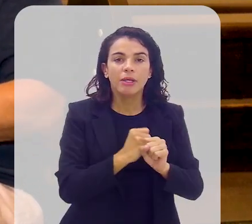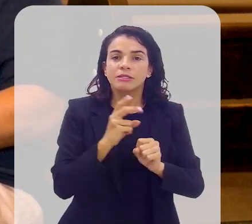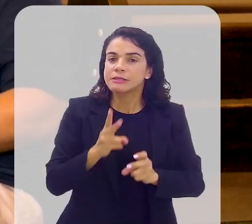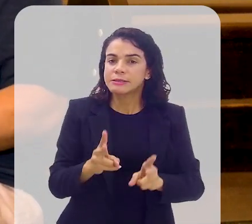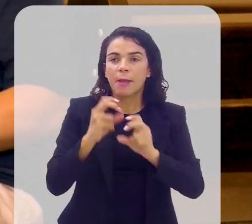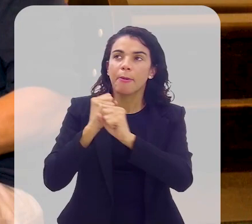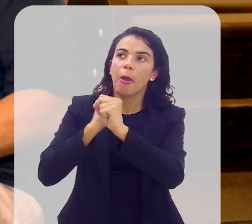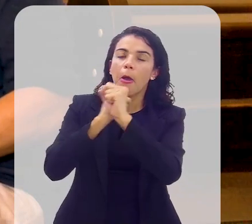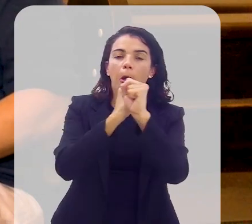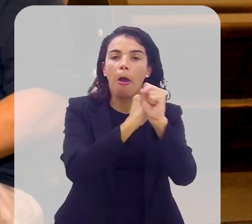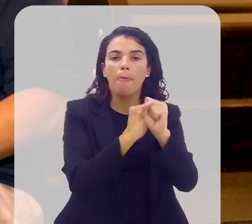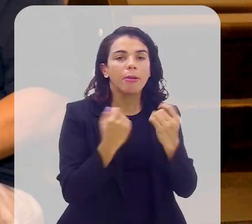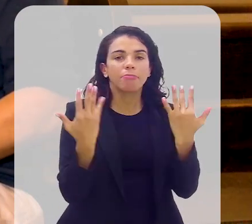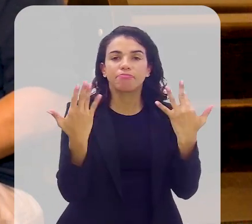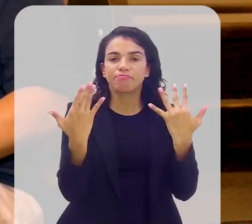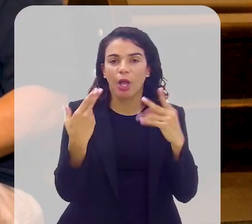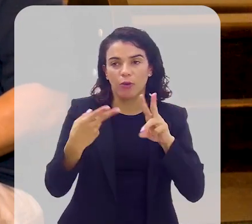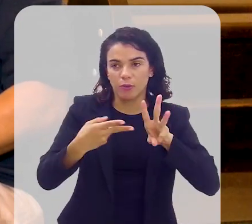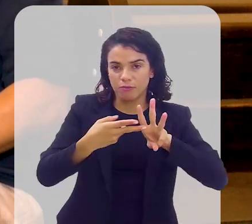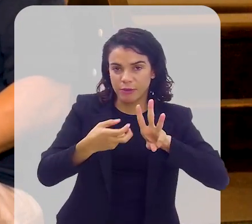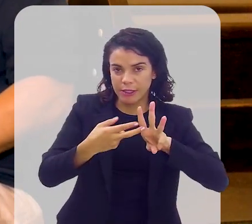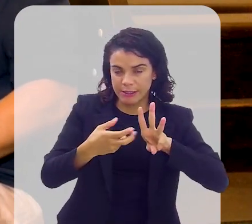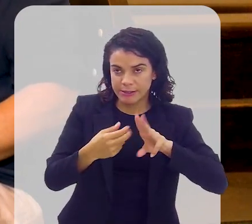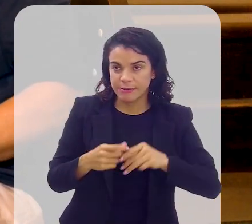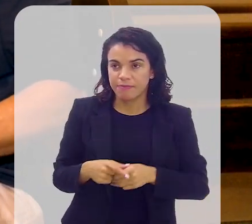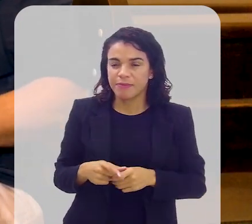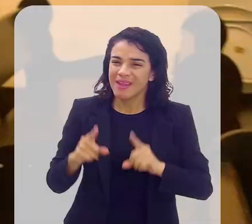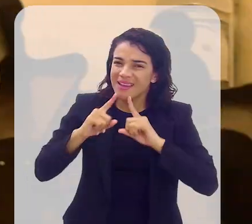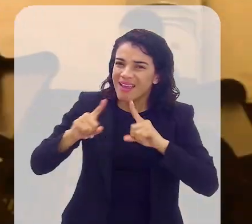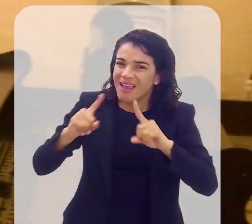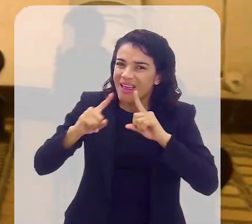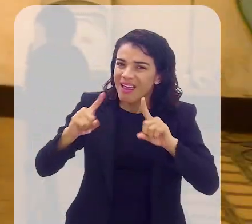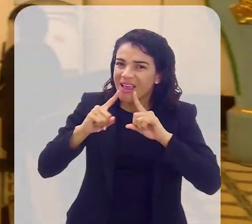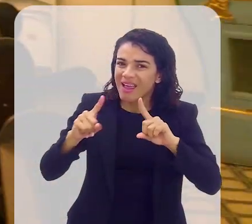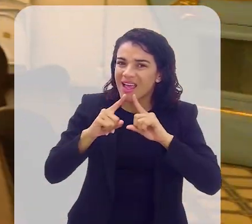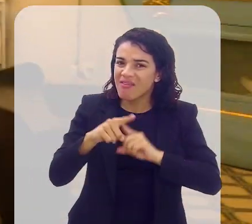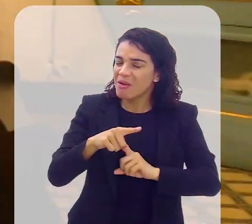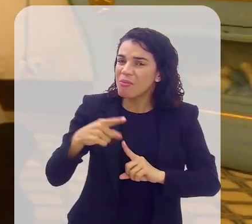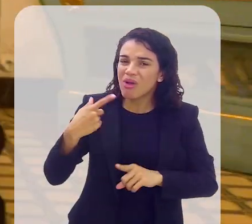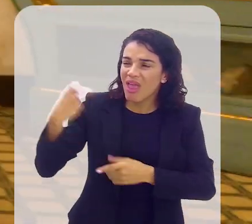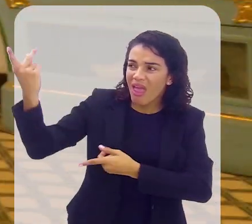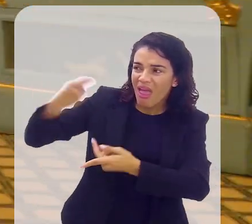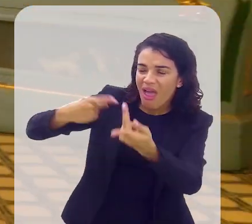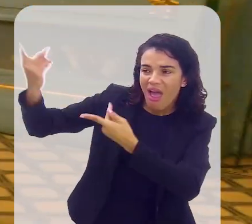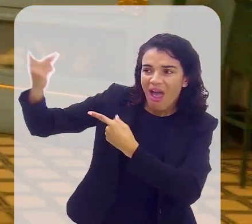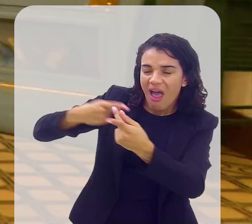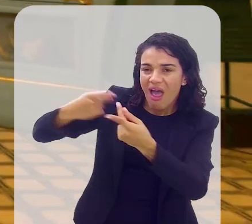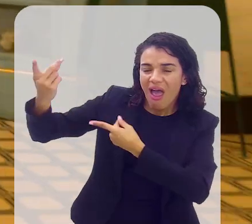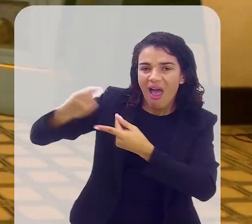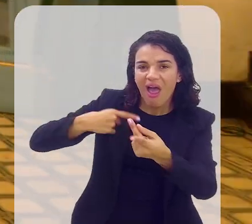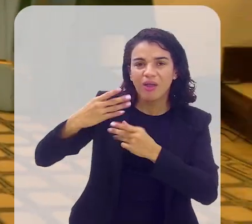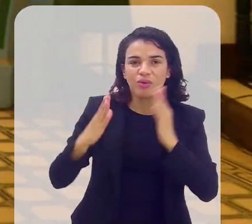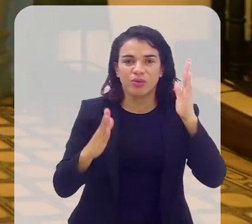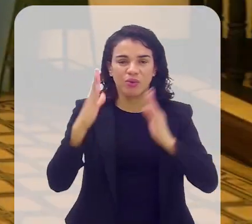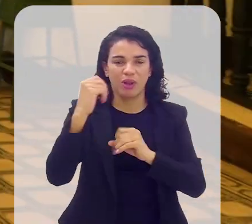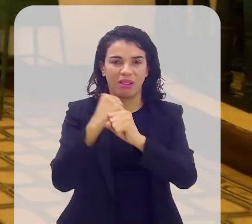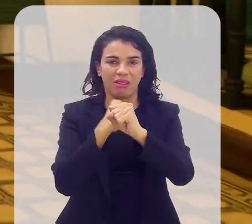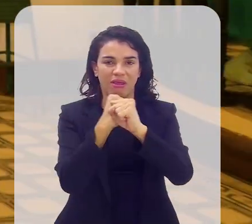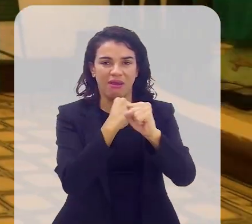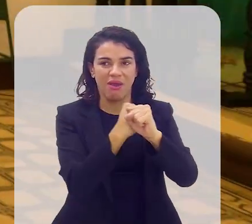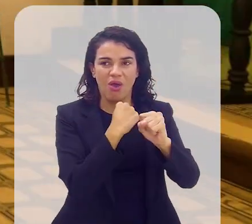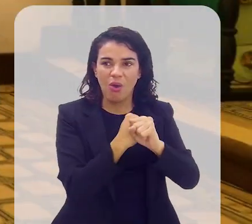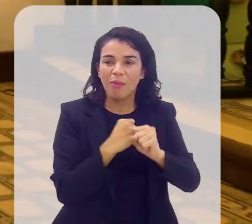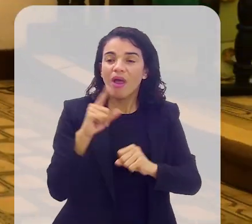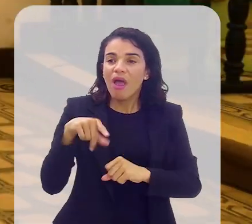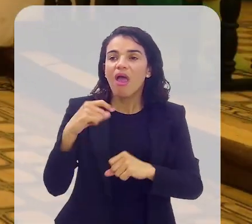todos com mão de obra indígena. E eles se queixavam muito, que eles apanharam durante